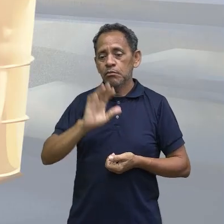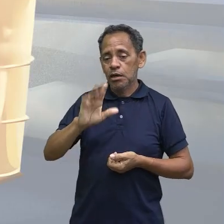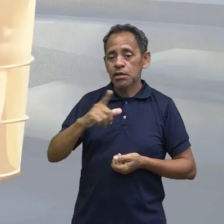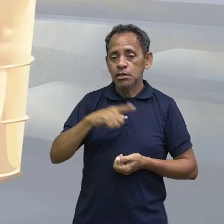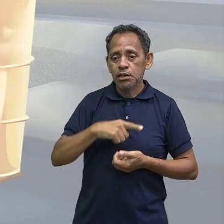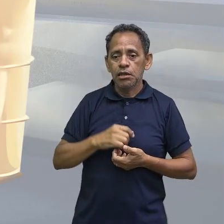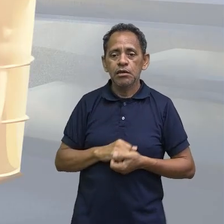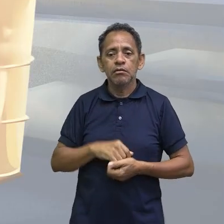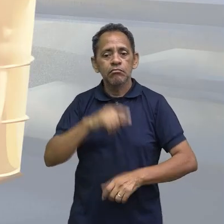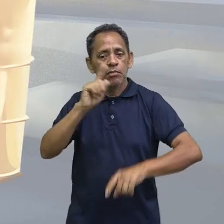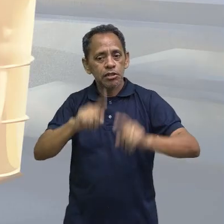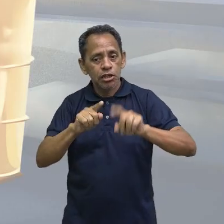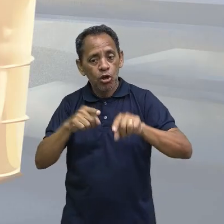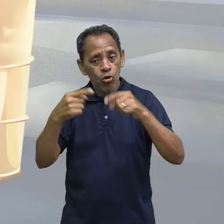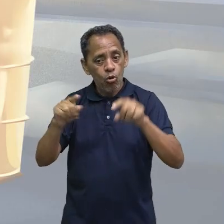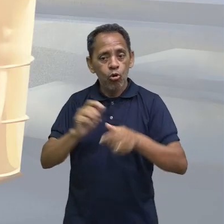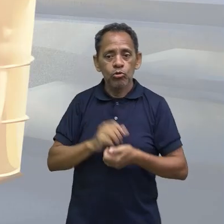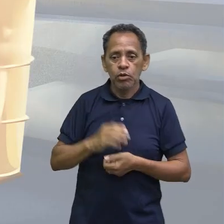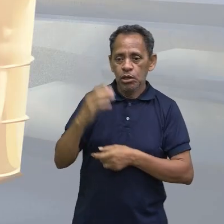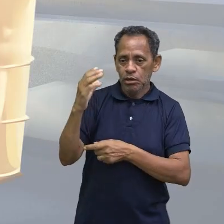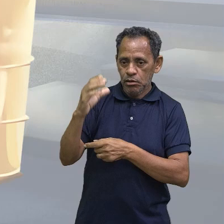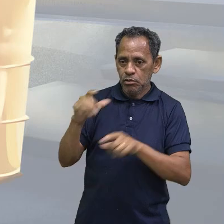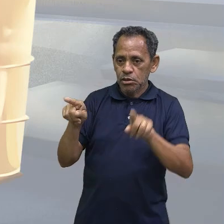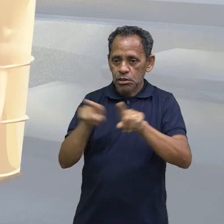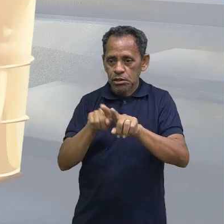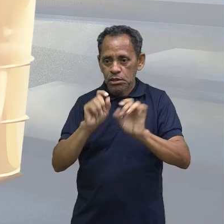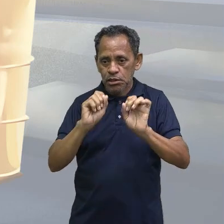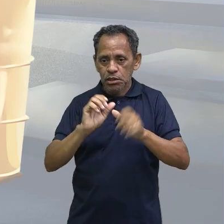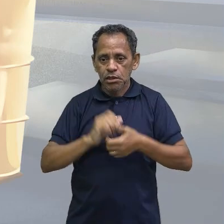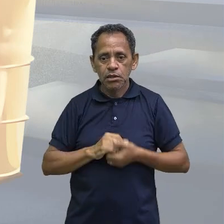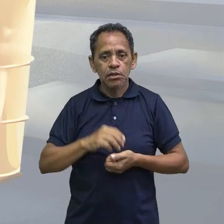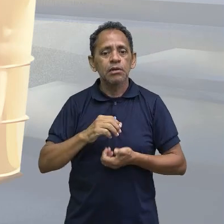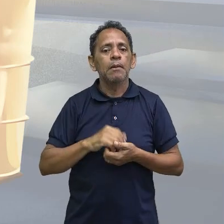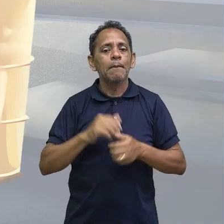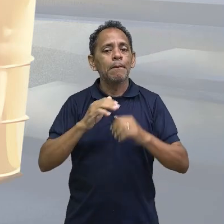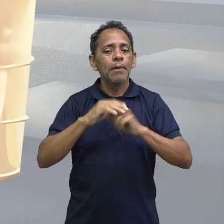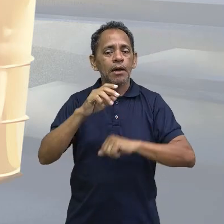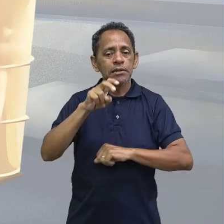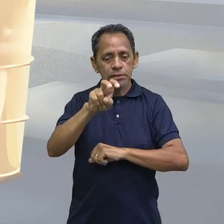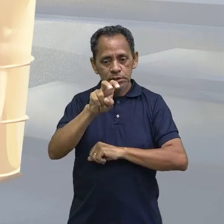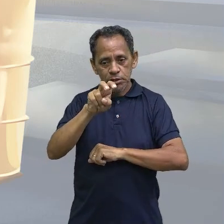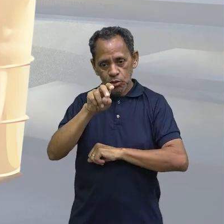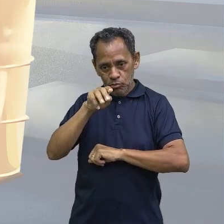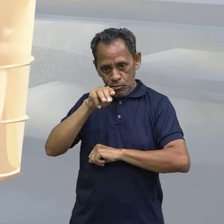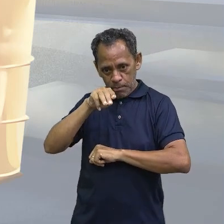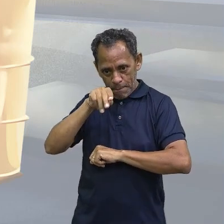anos. Então, cada elemento tem o seu próprio tempo de meia-vida. Tá bom, gente? Por aqui eu